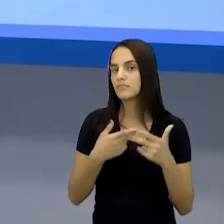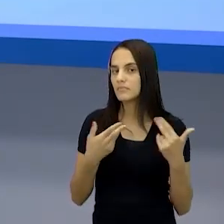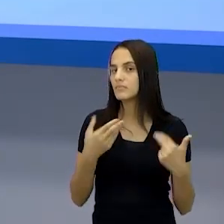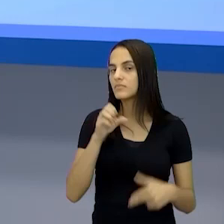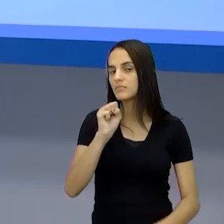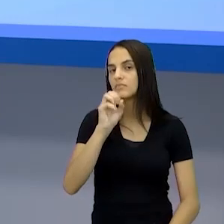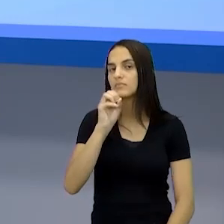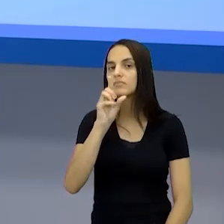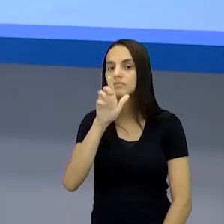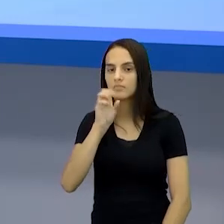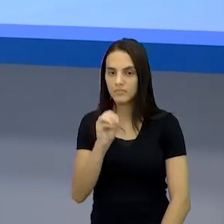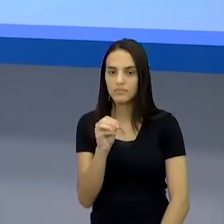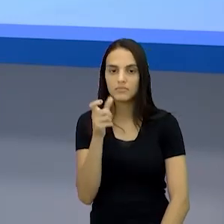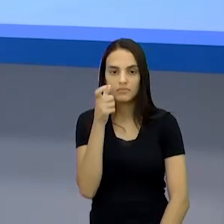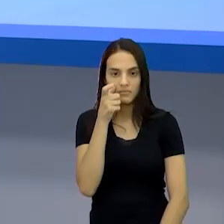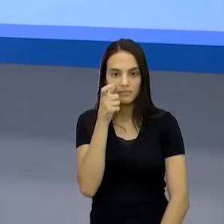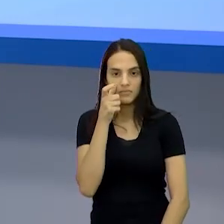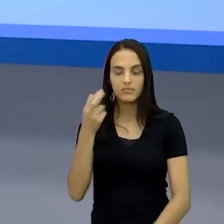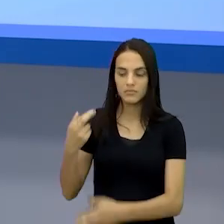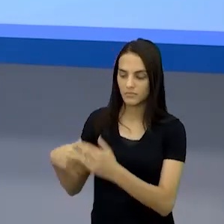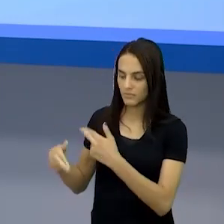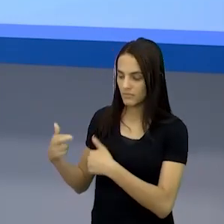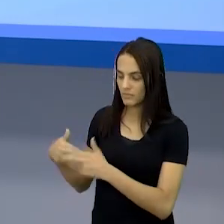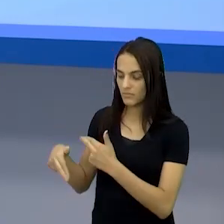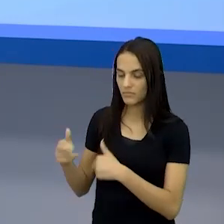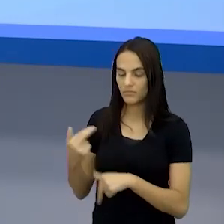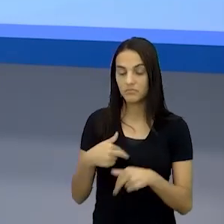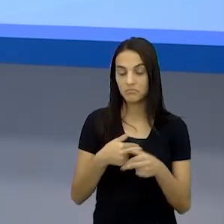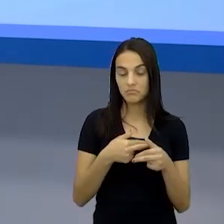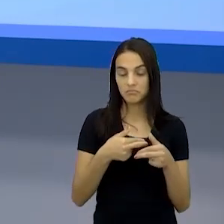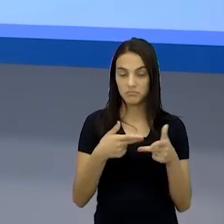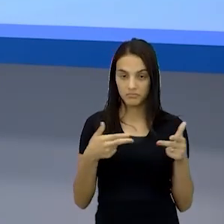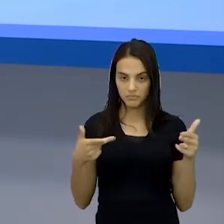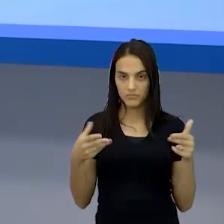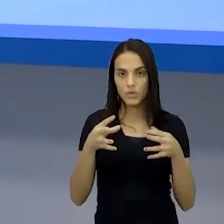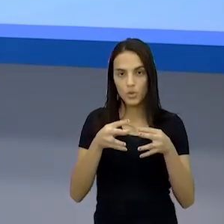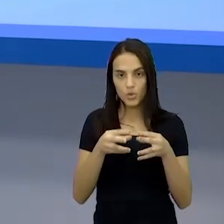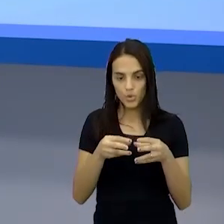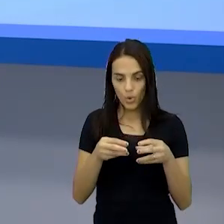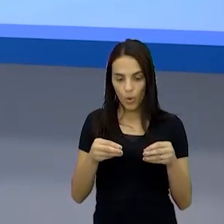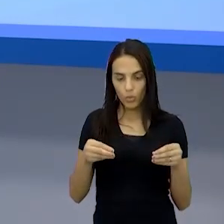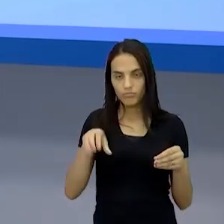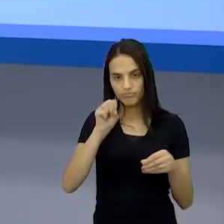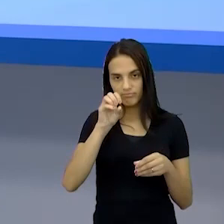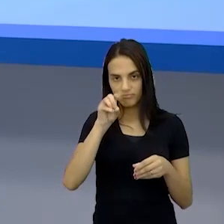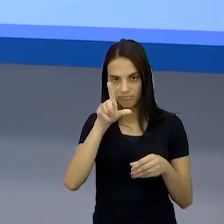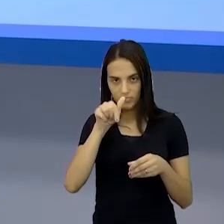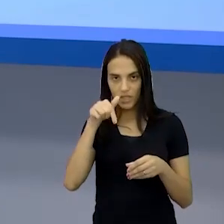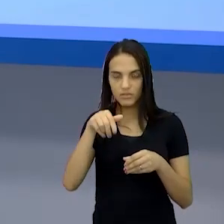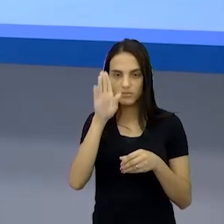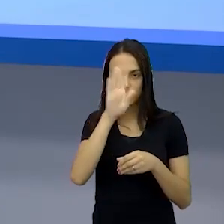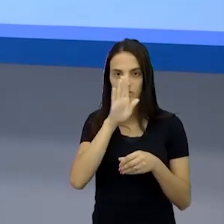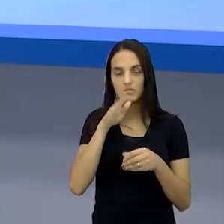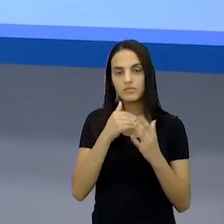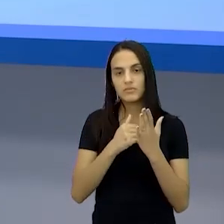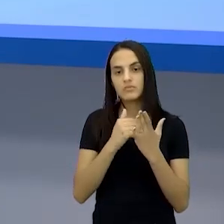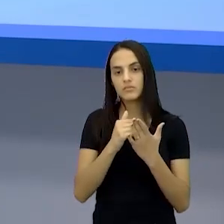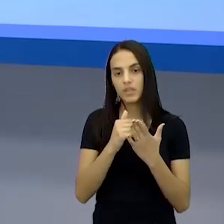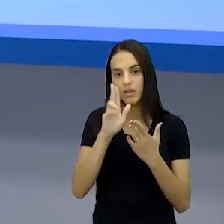solos. Né? O interessante é relacionar, né, os tipos de solos que nós temos no Brasil, né, quais os